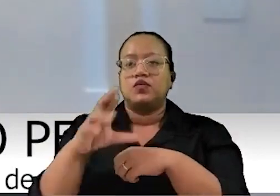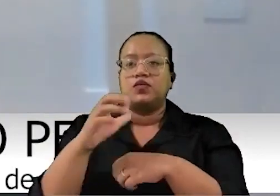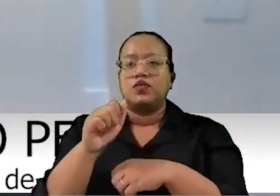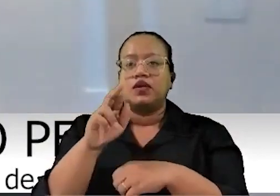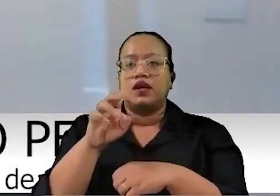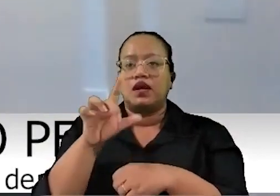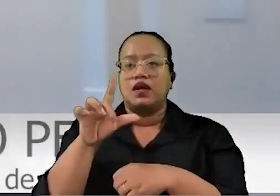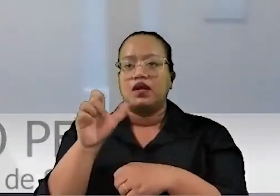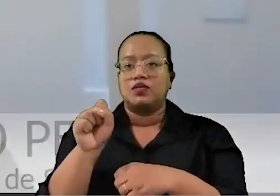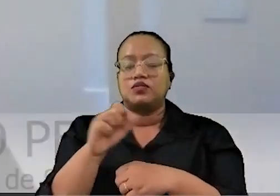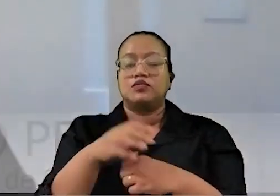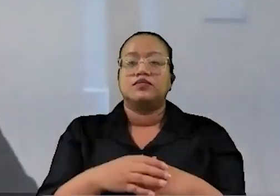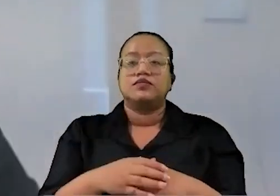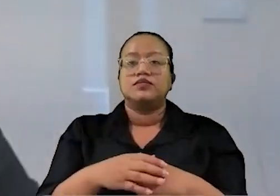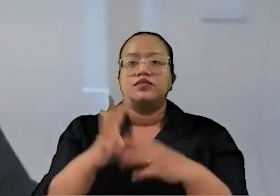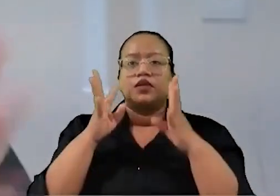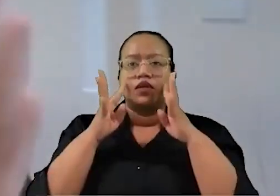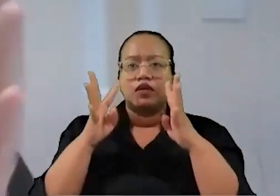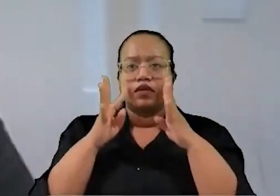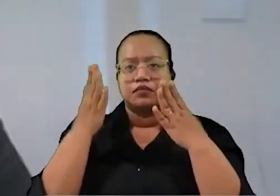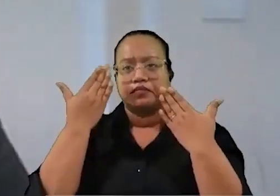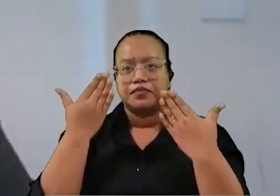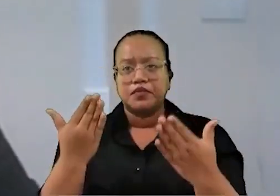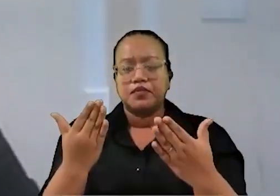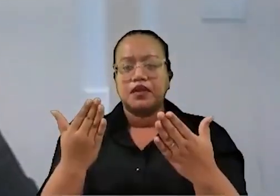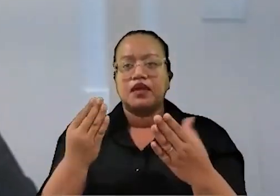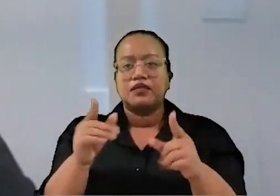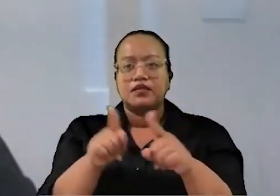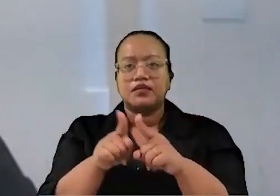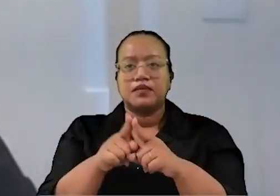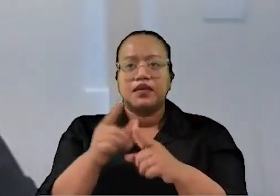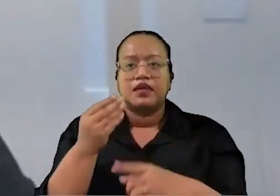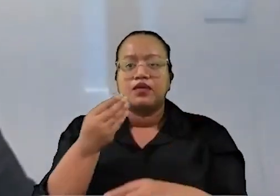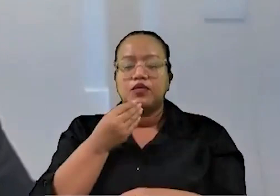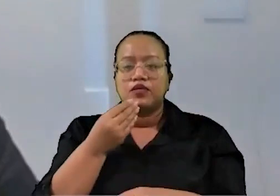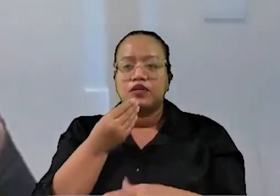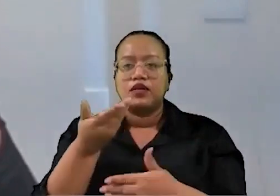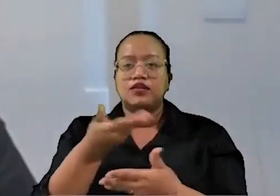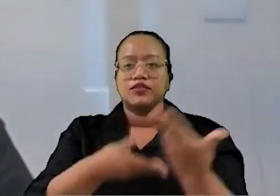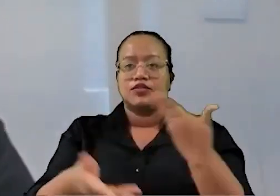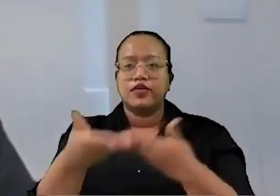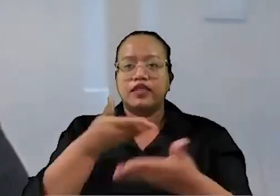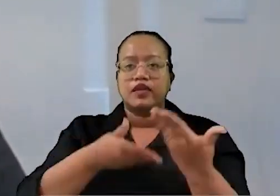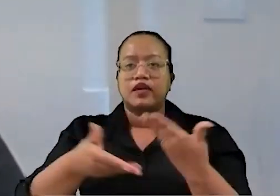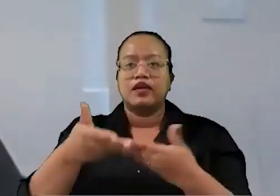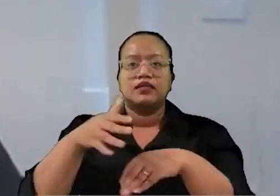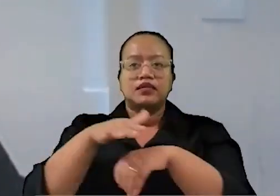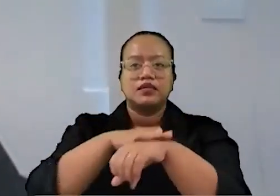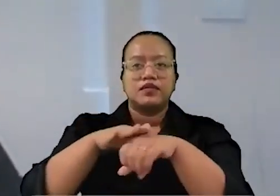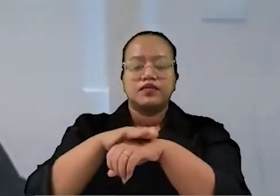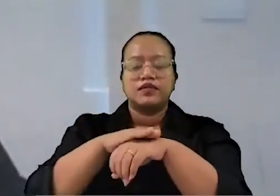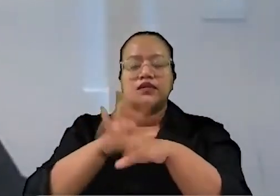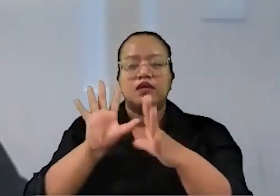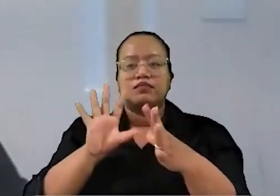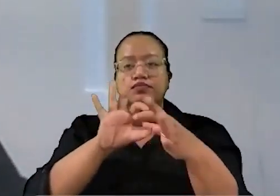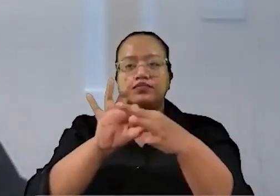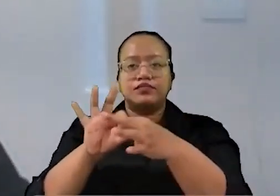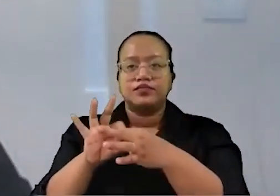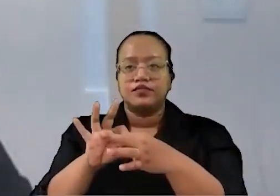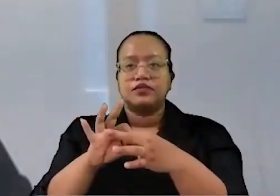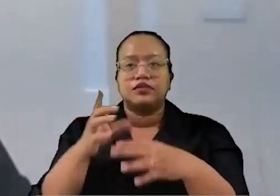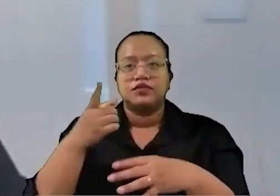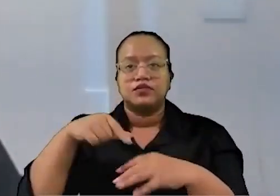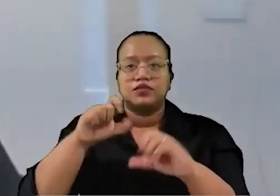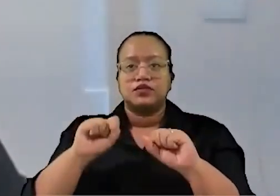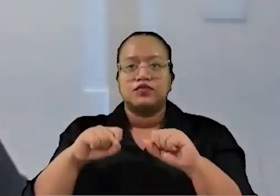trocar ideias, né? Por certo, aí, a partir dessa união, conseguiremos ser mais fortes e mais rápidos para enfrentar os nossos problemas comuns,